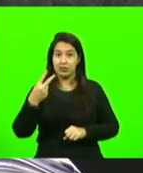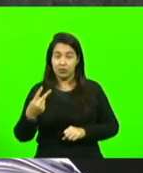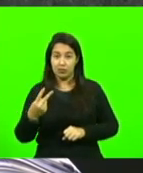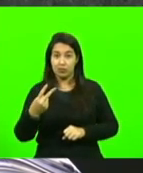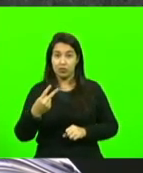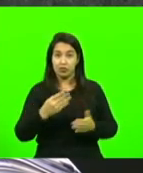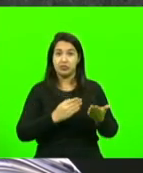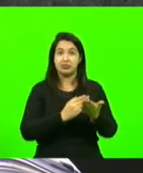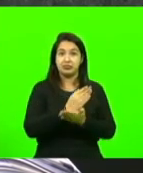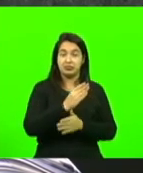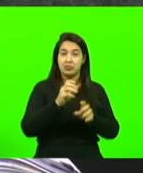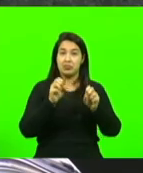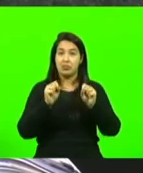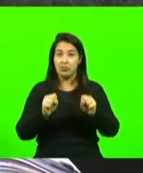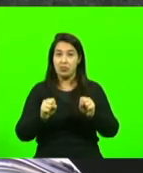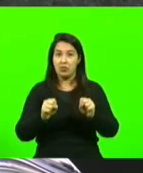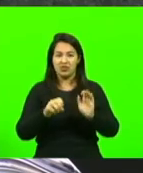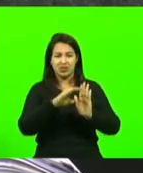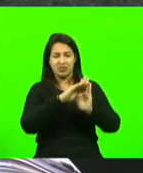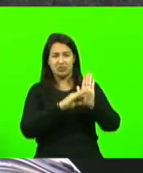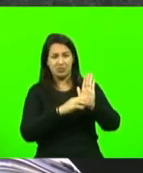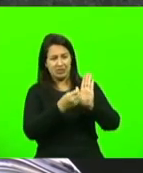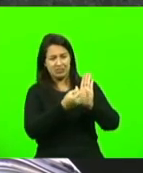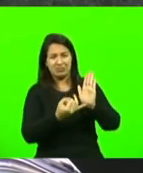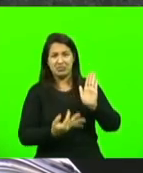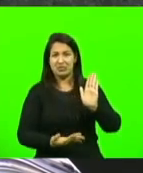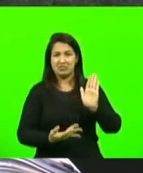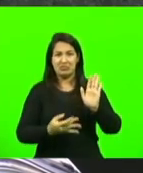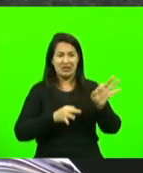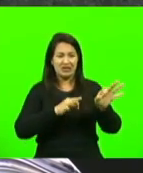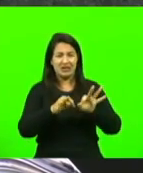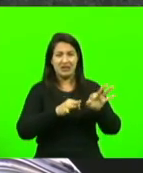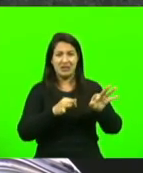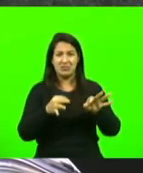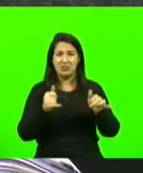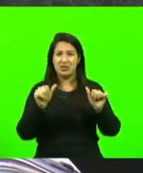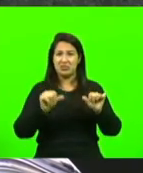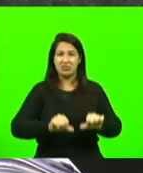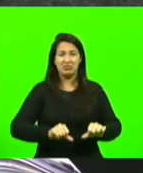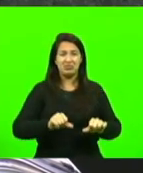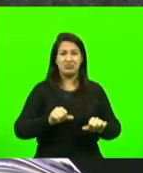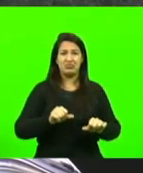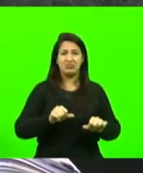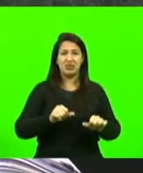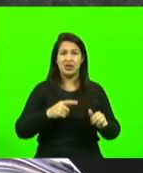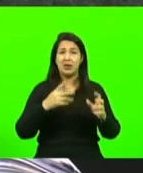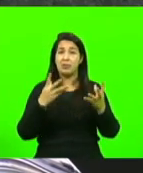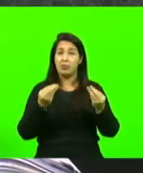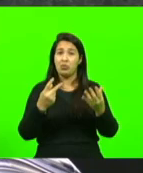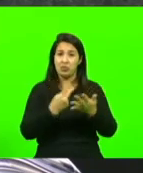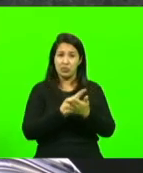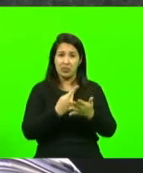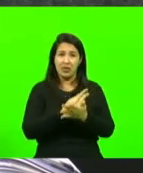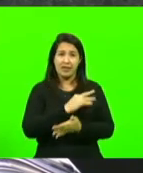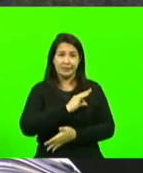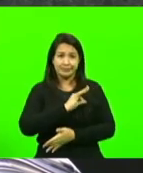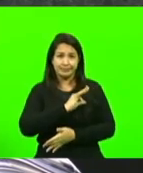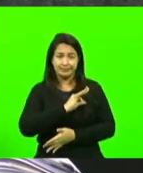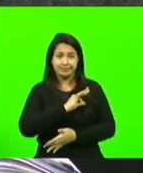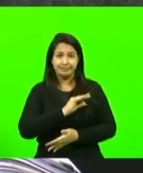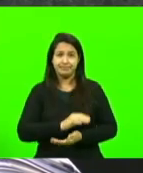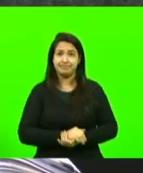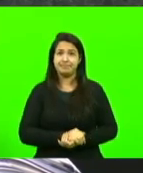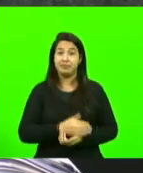os dispositivos muito mal escritos muito falha a muitas falhas técnicas né a